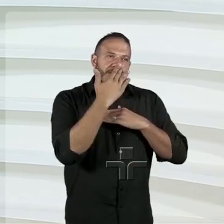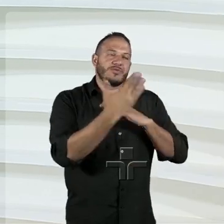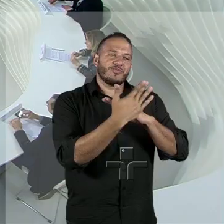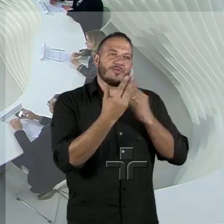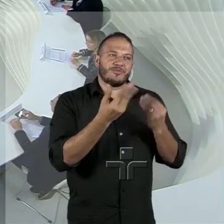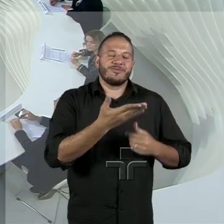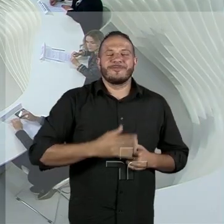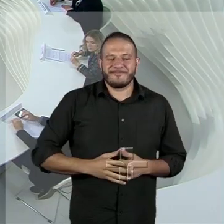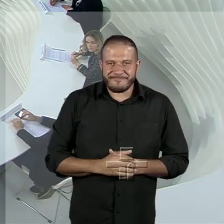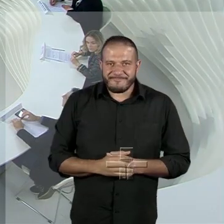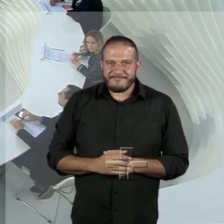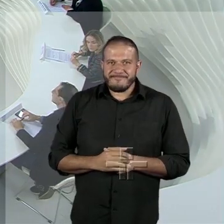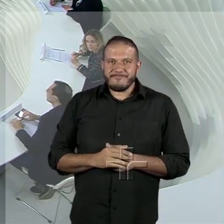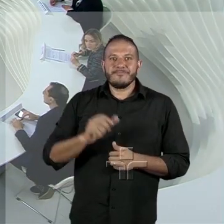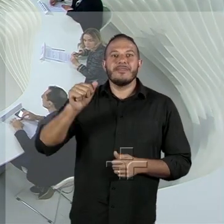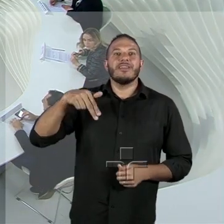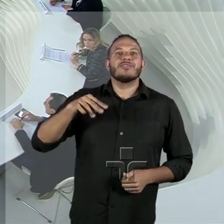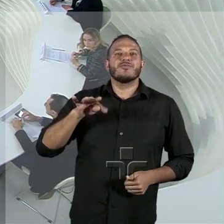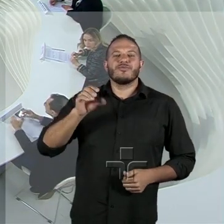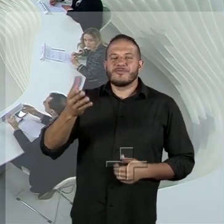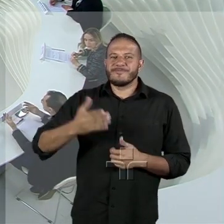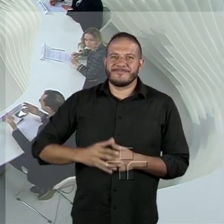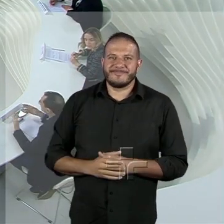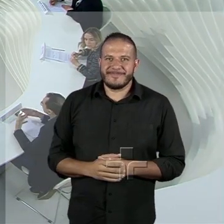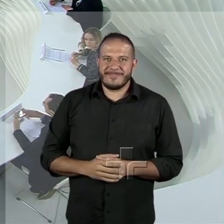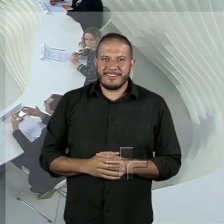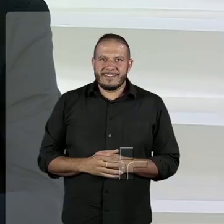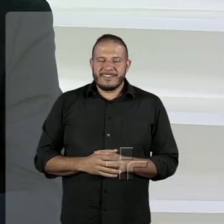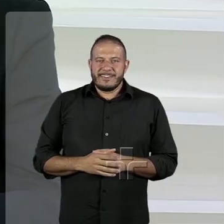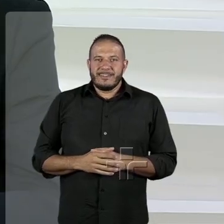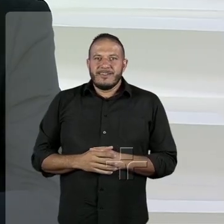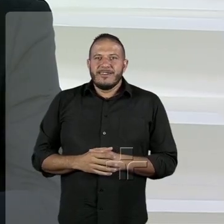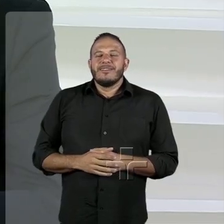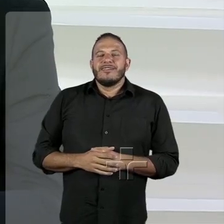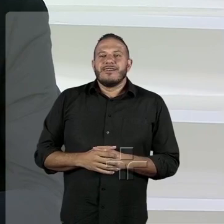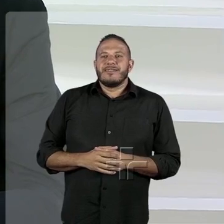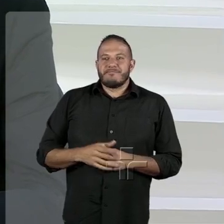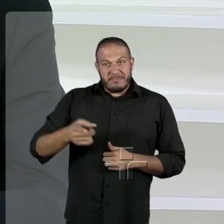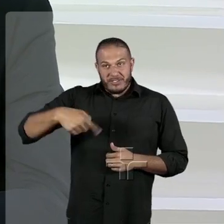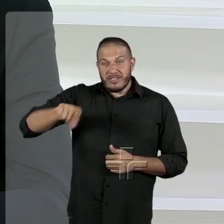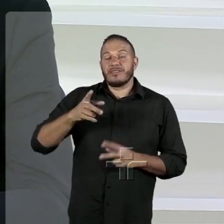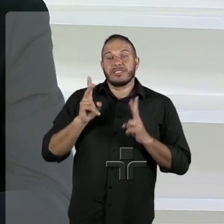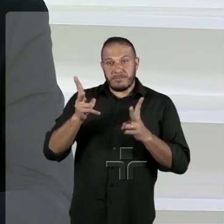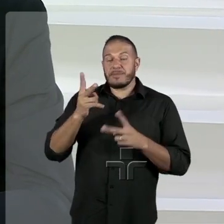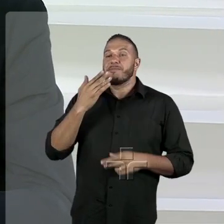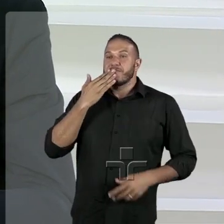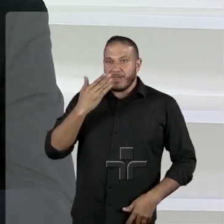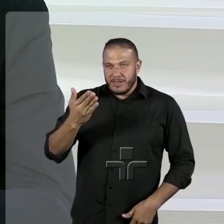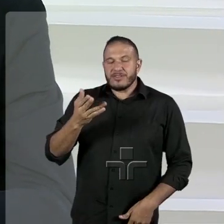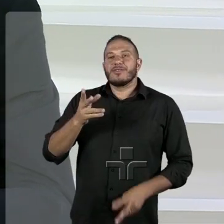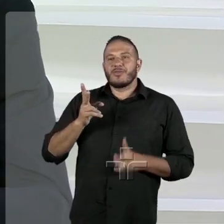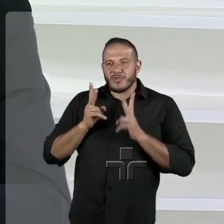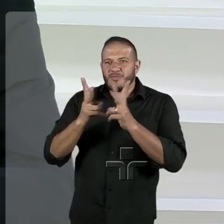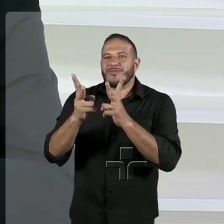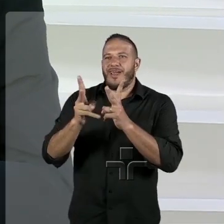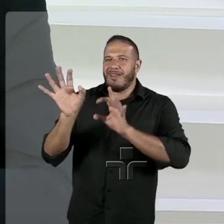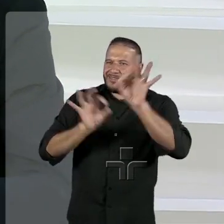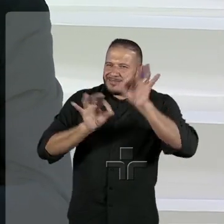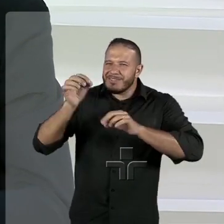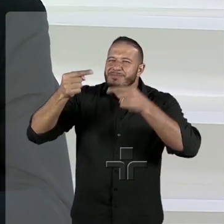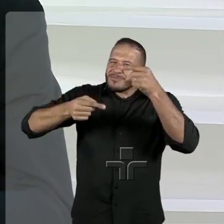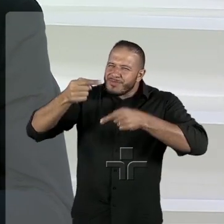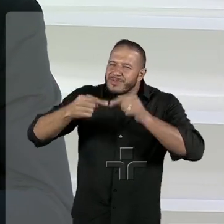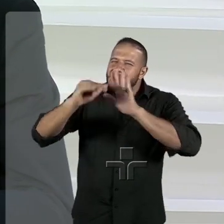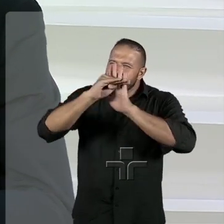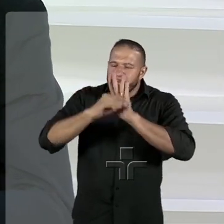engajamento. Antônio. Secretário, a gente sempre pede na educação continuidade das políticas públicas. E para facilitar